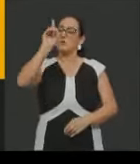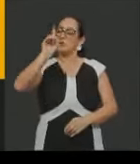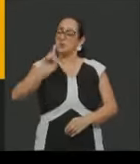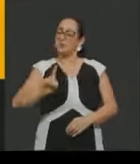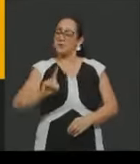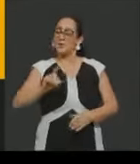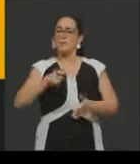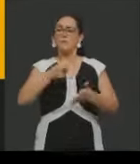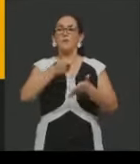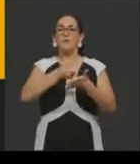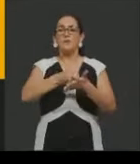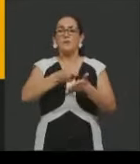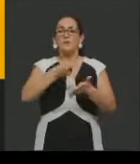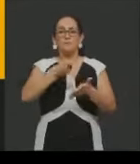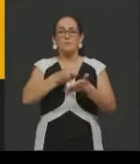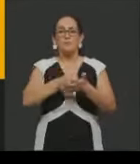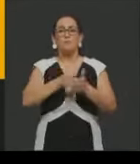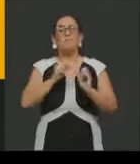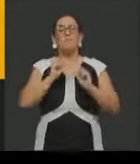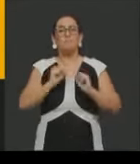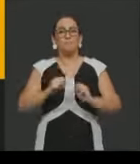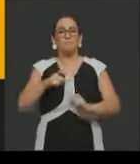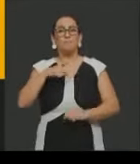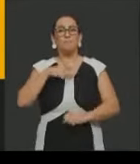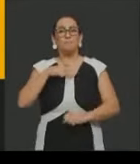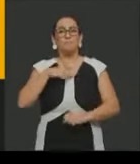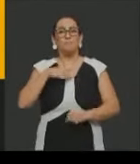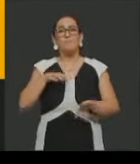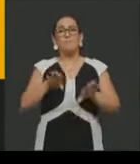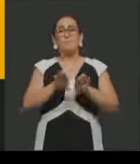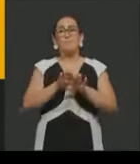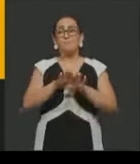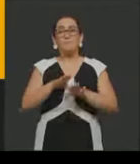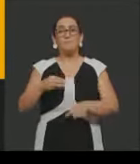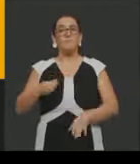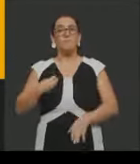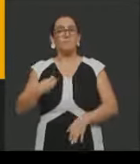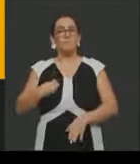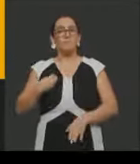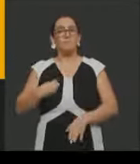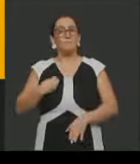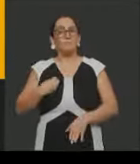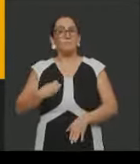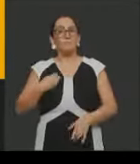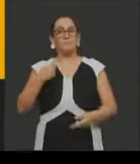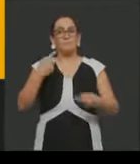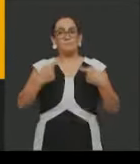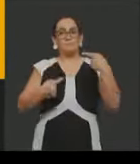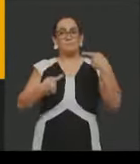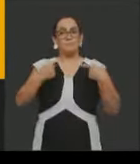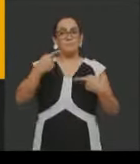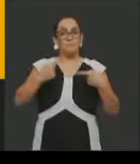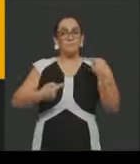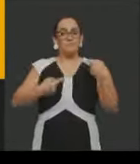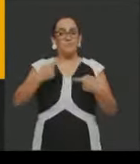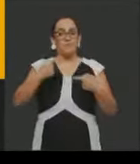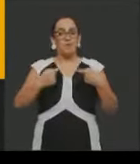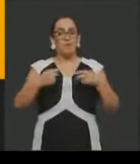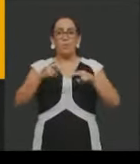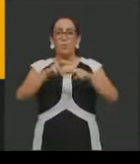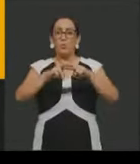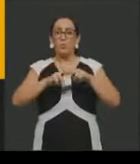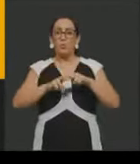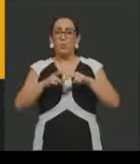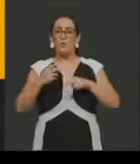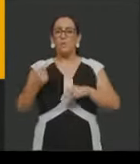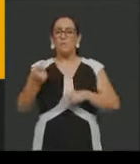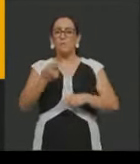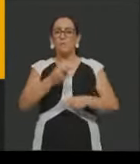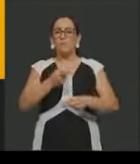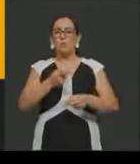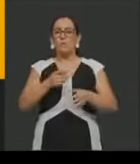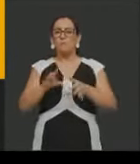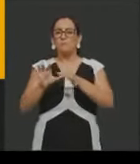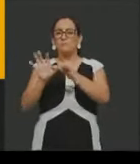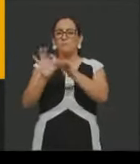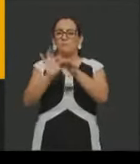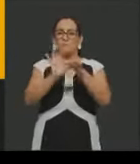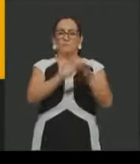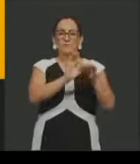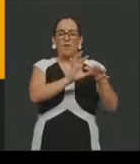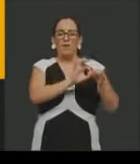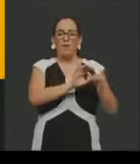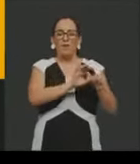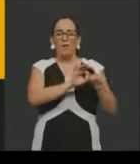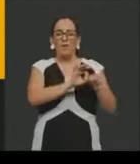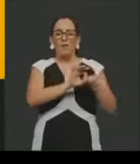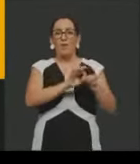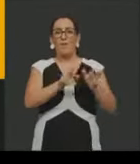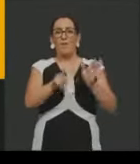essa pessoa, bem como participar da vida política. Por isso que muitas vezes a gente associa o exercício da cidadania com a prática